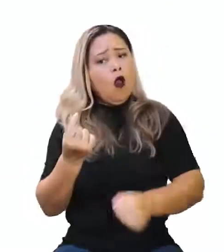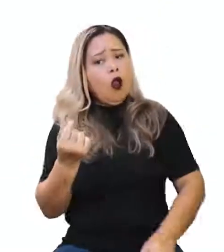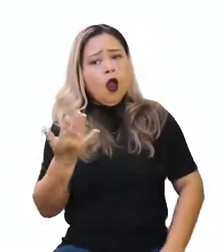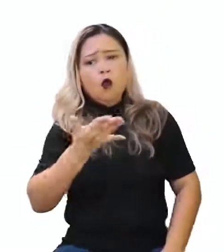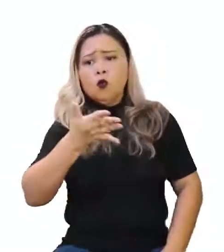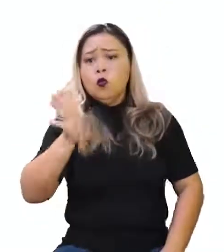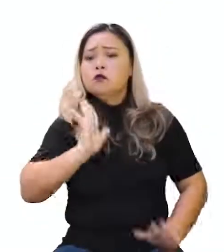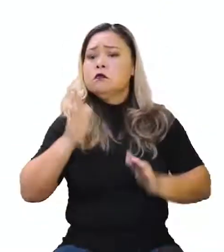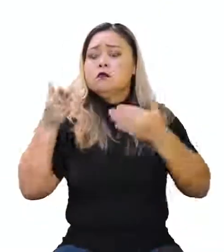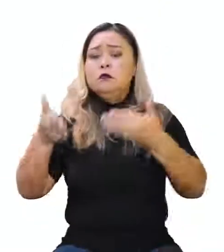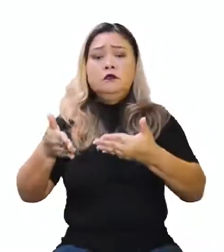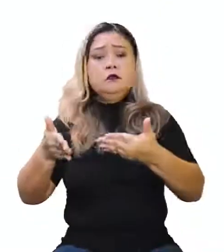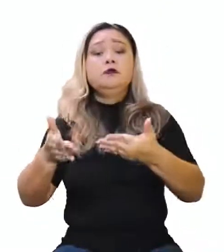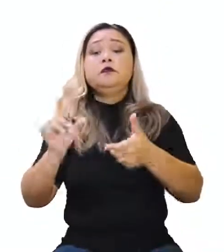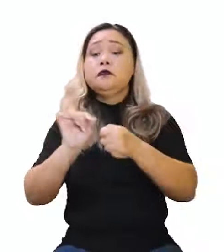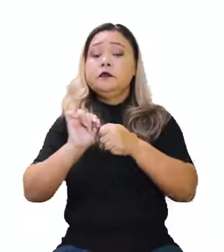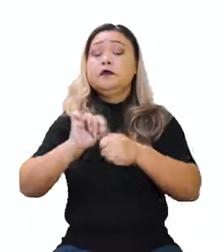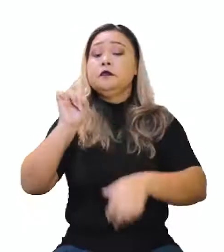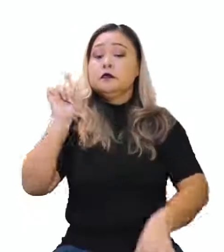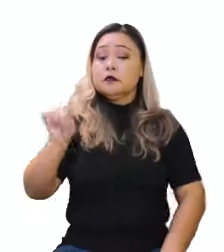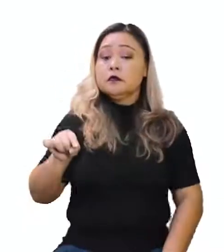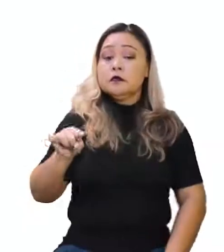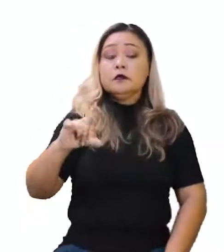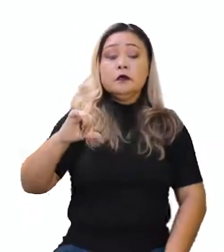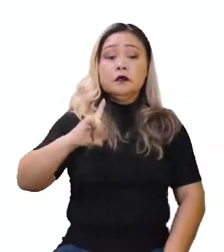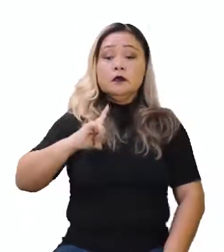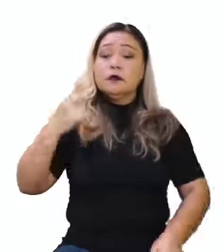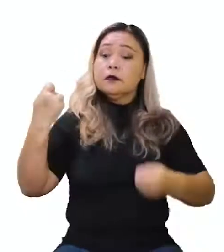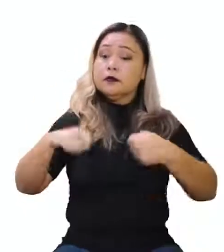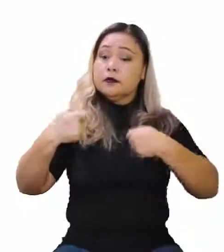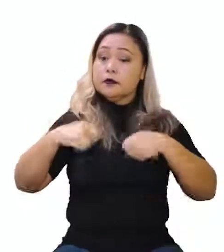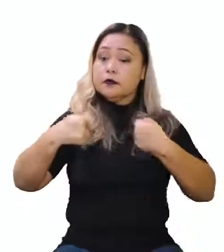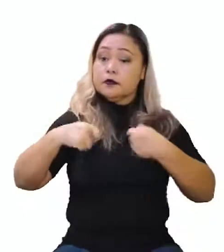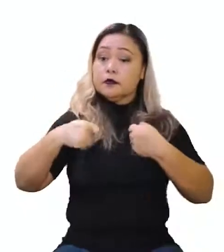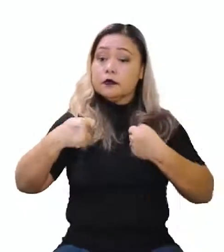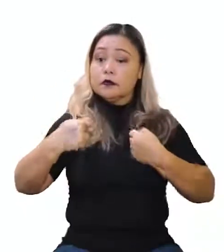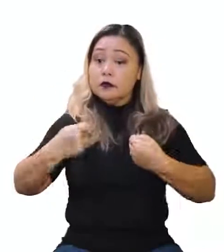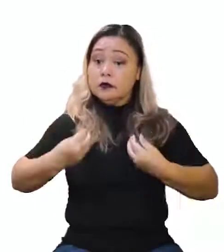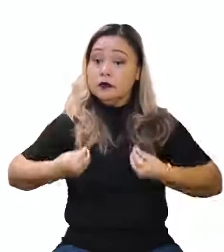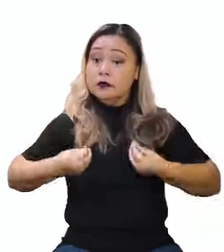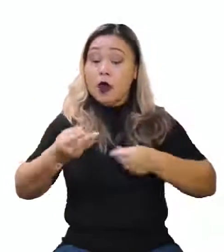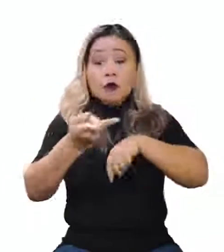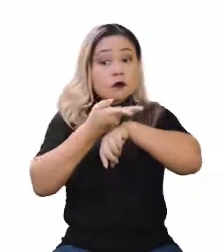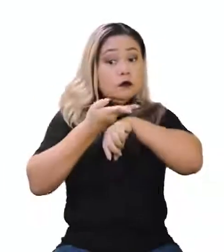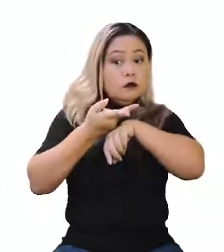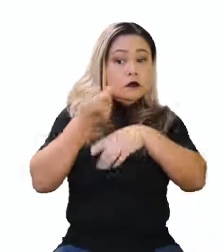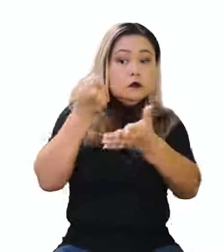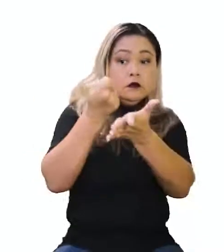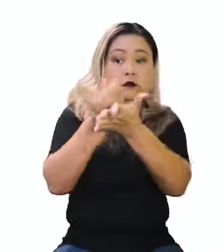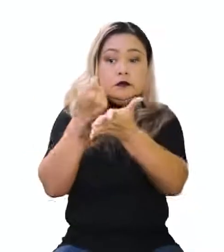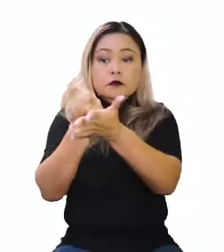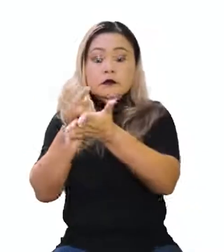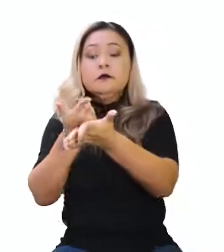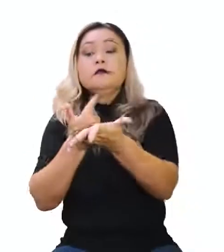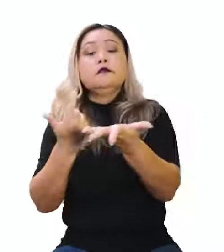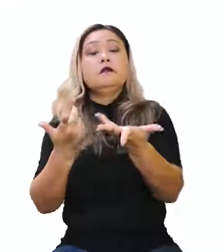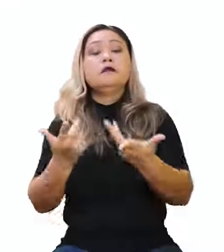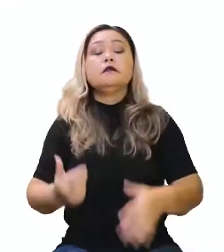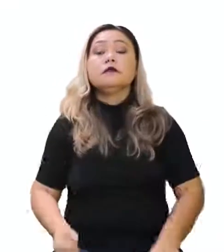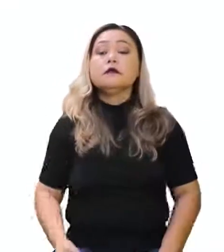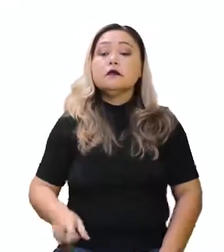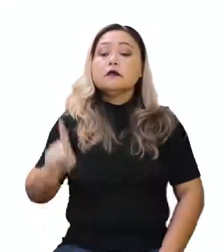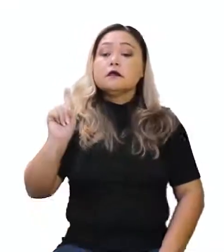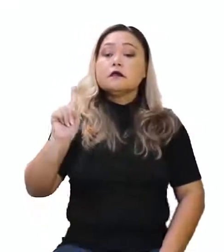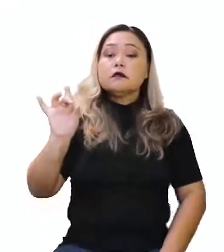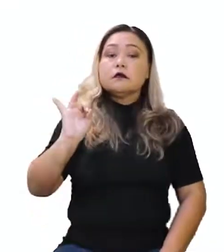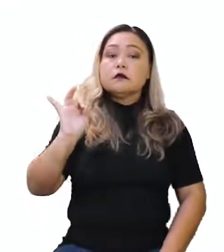mercado restrito, que tem essa necessidade de oferta, tem uma procura e oferta também.